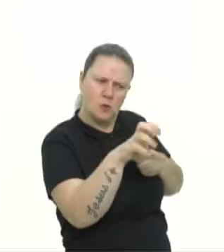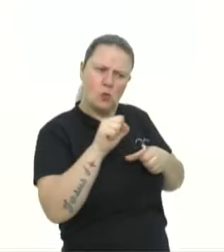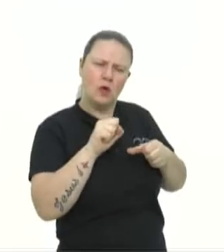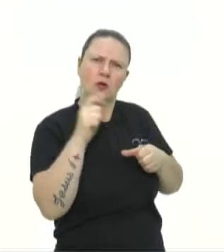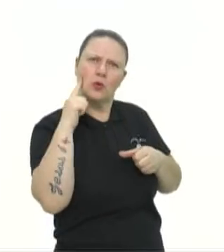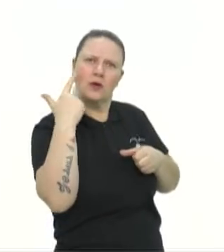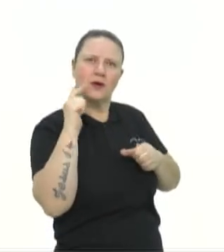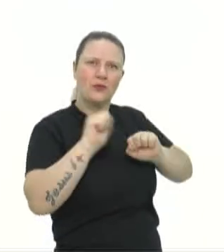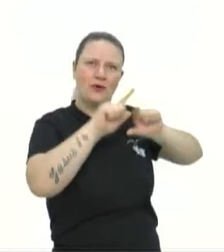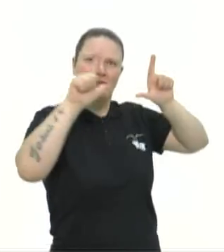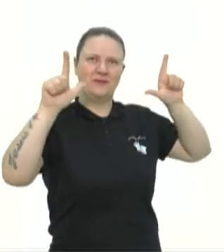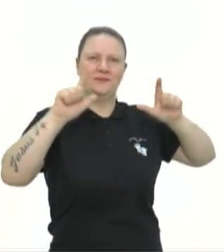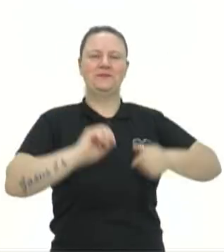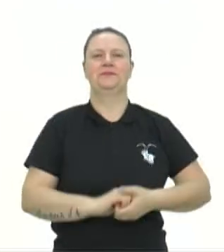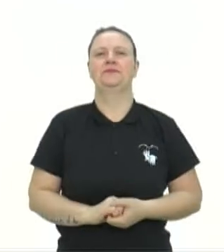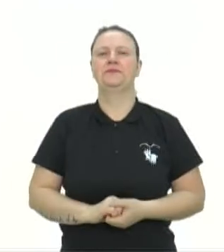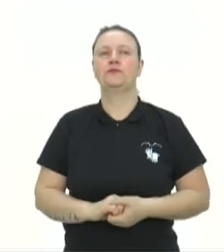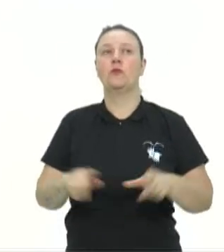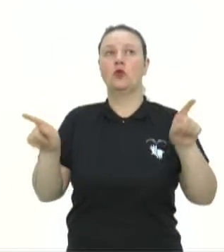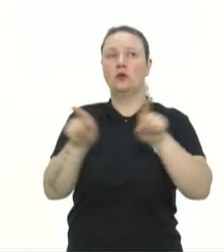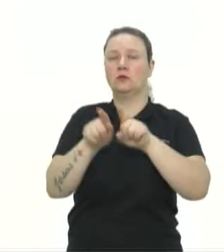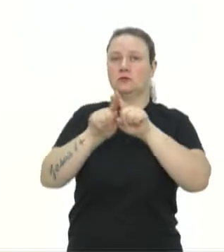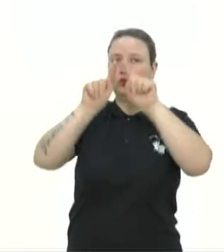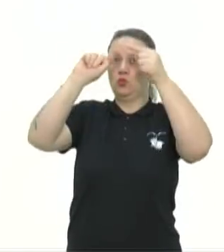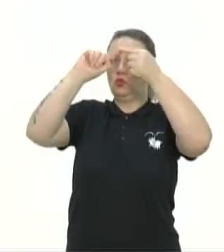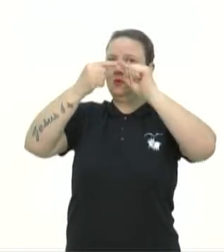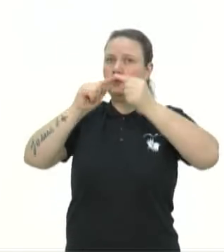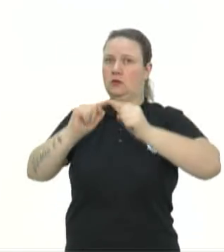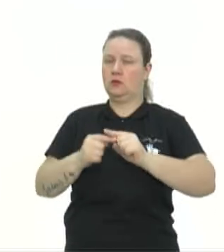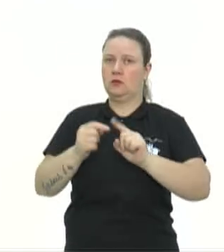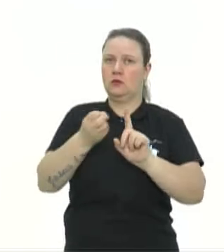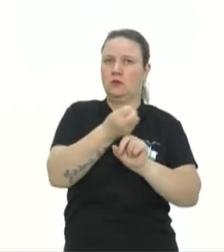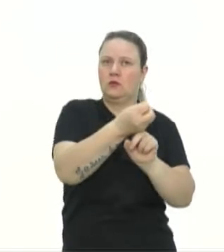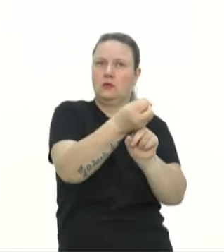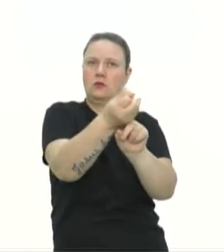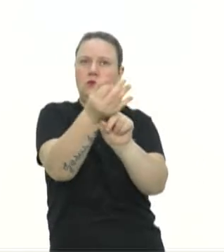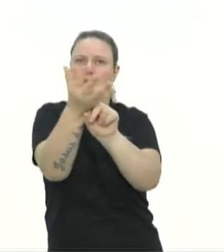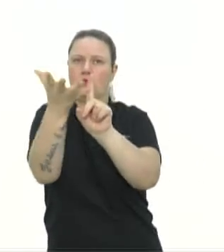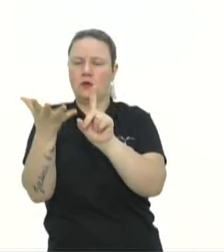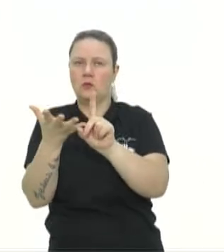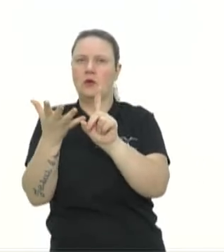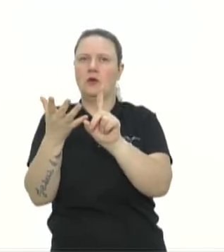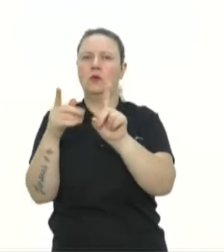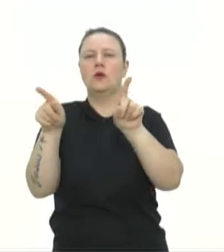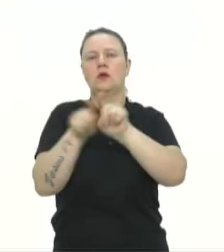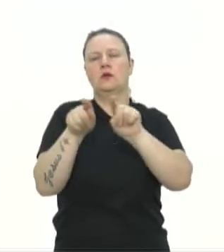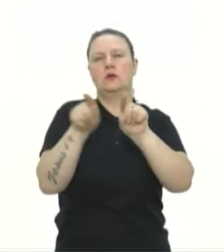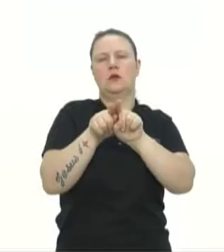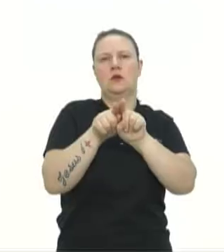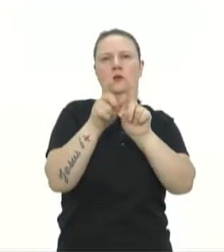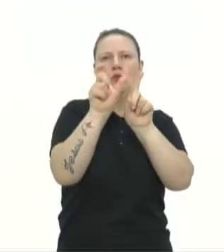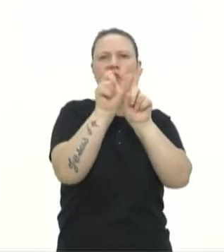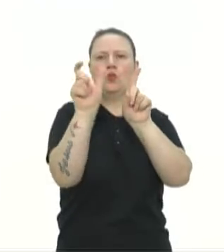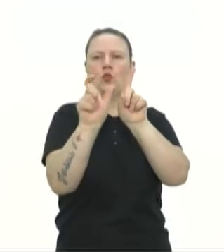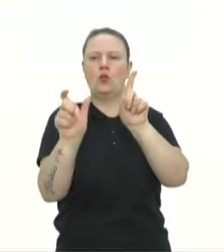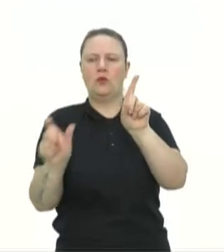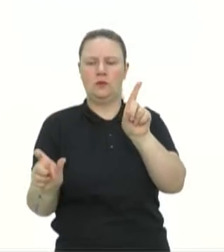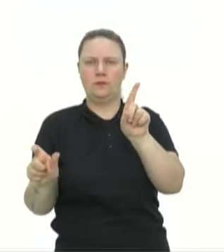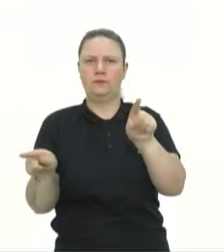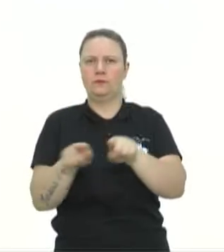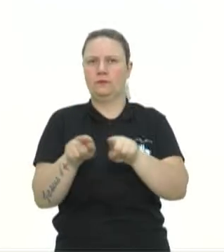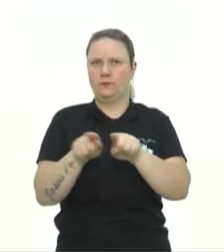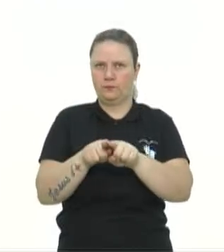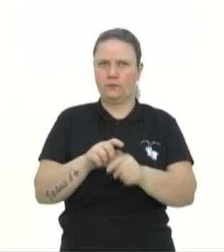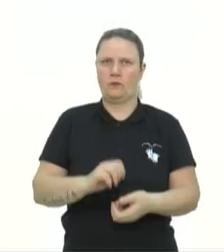nós também vimos a relação entre a parte verbal e não verbal em um texto. Nesse caso, nós